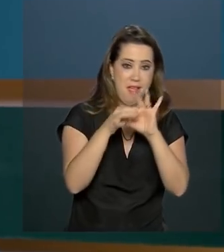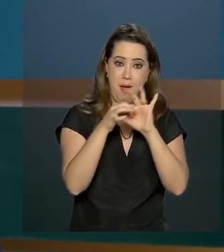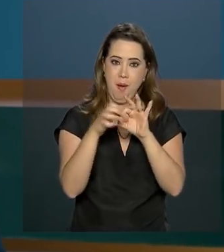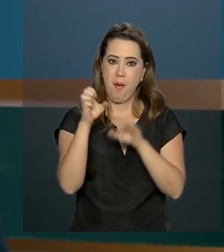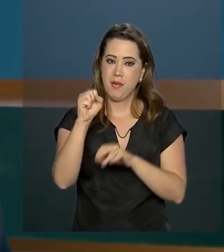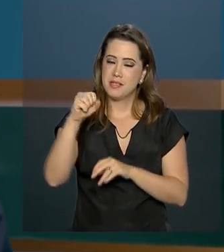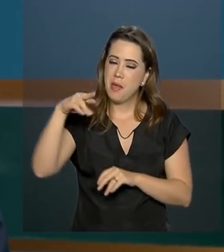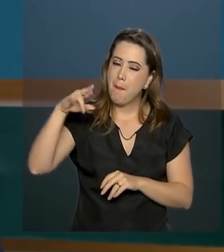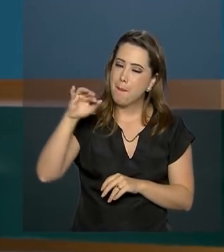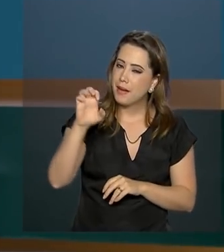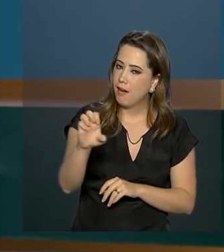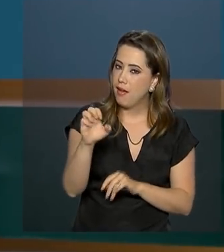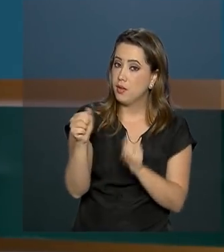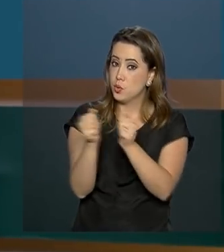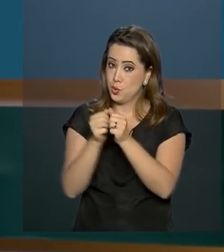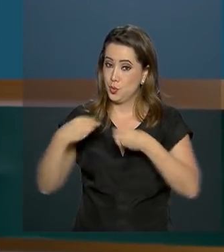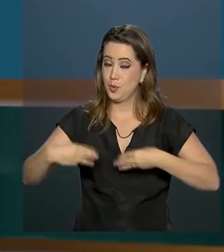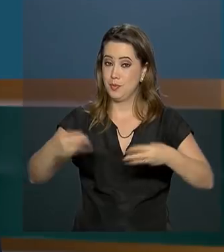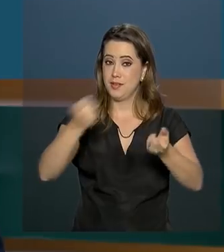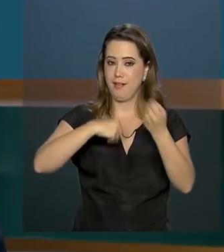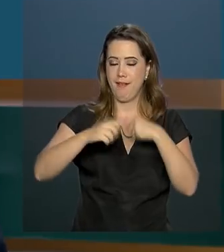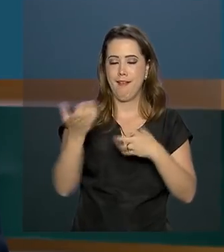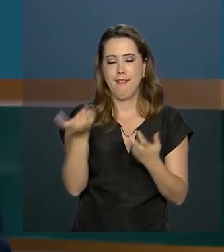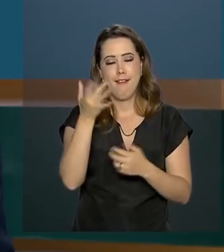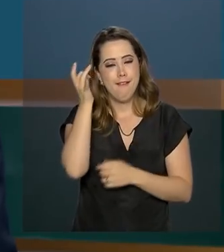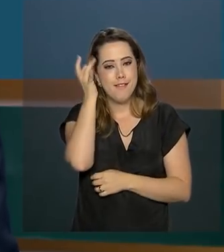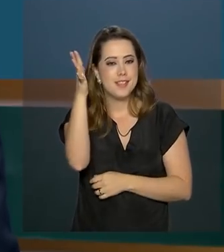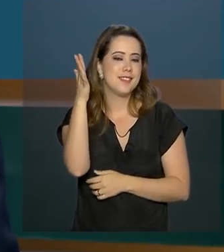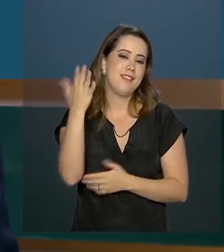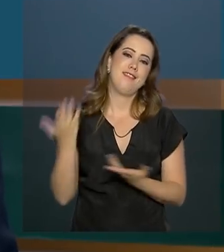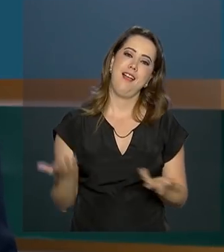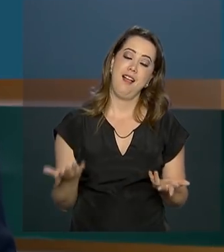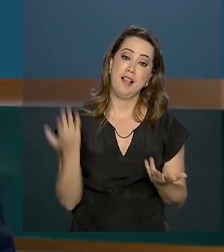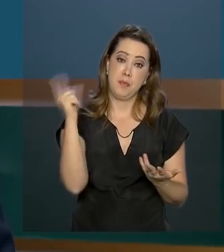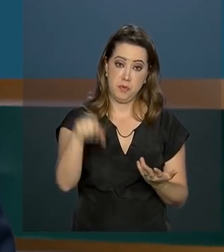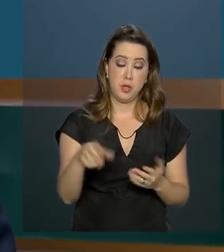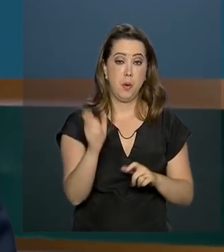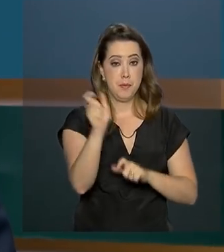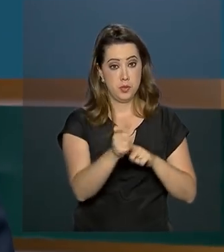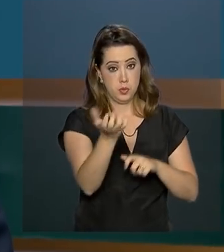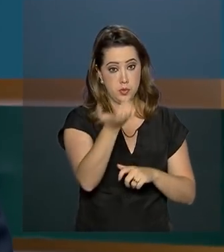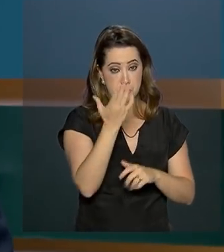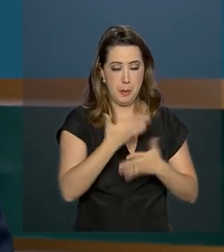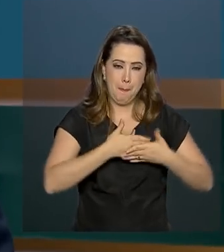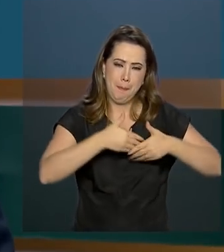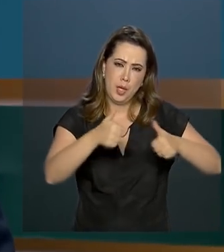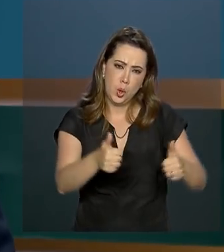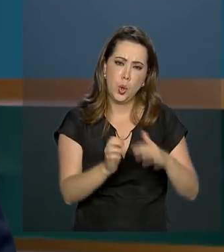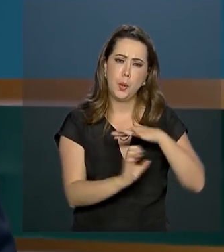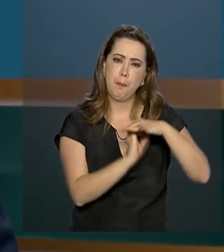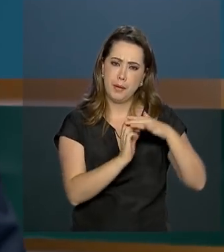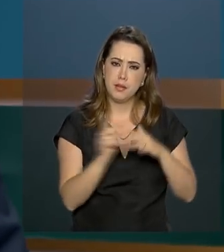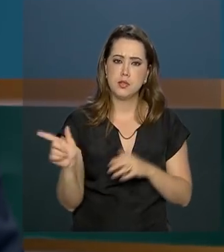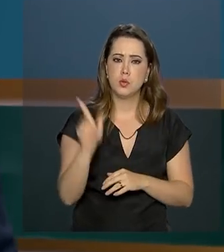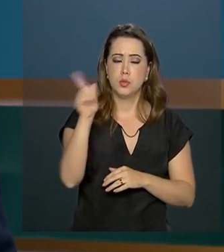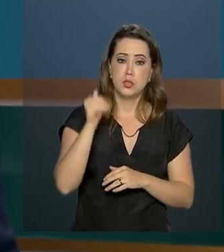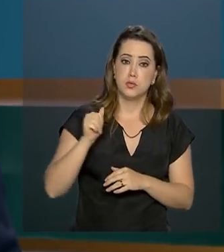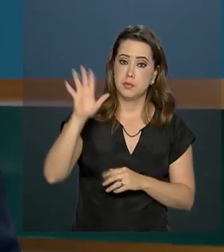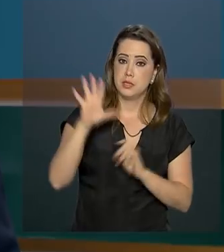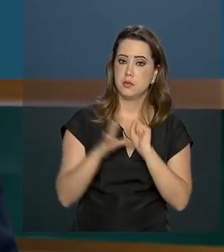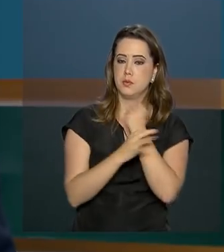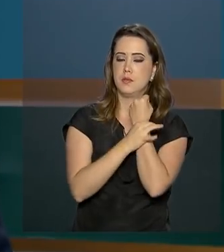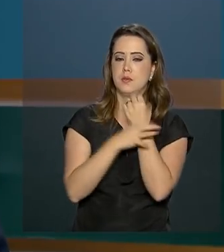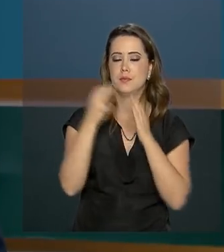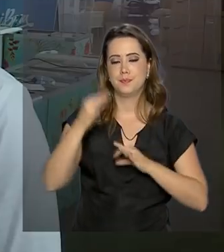Economia quer facilitar o caminho. Assim, empreendedores poderão ter um ambiente de negócios mais lucrativo e com segurança